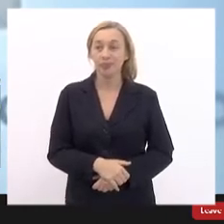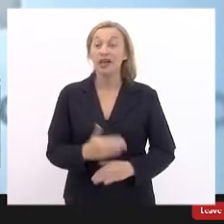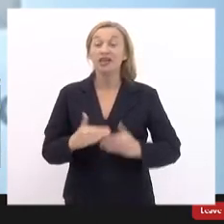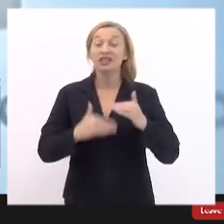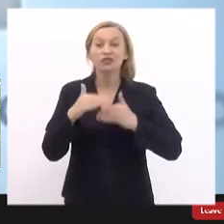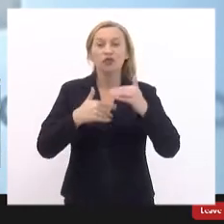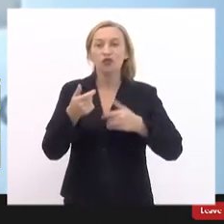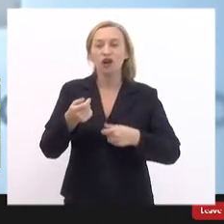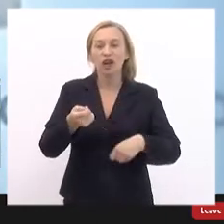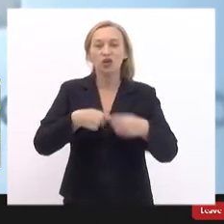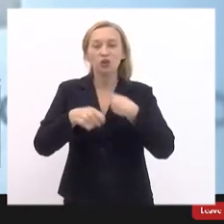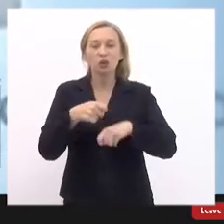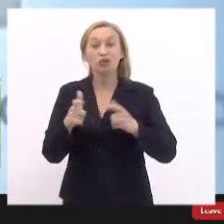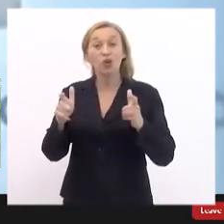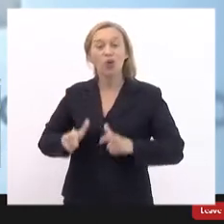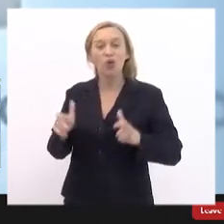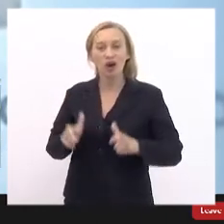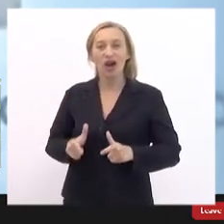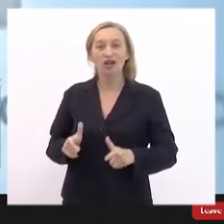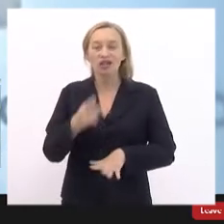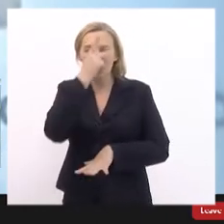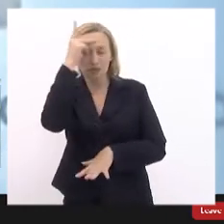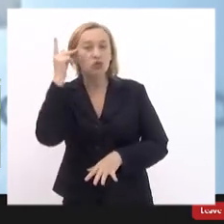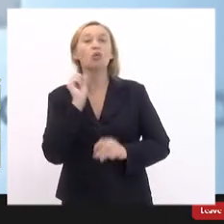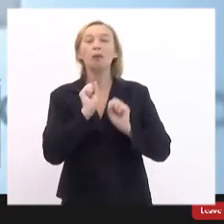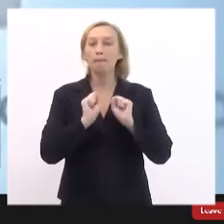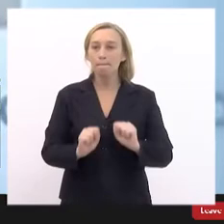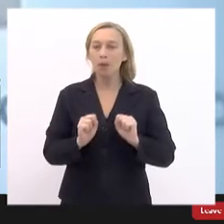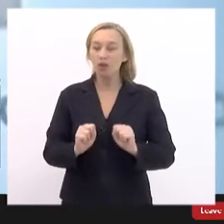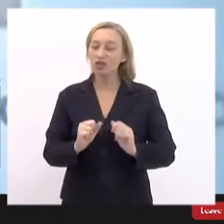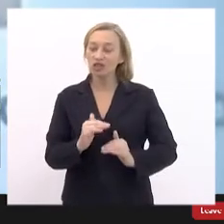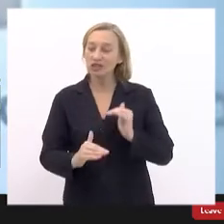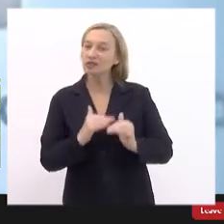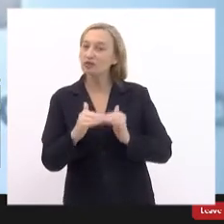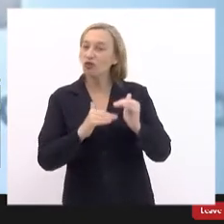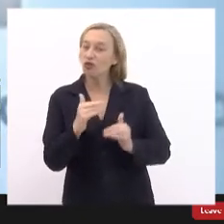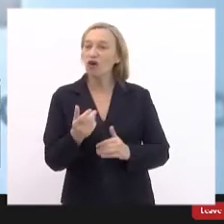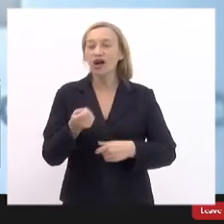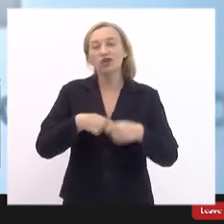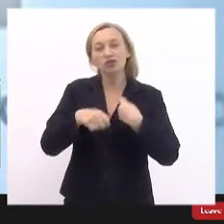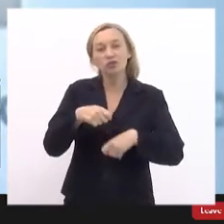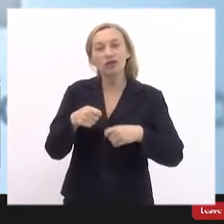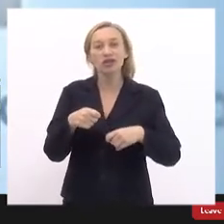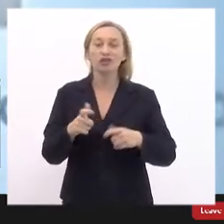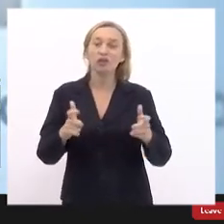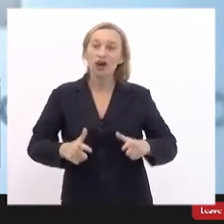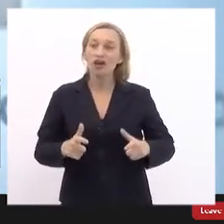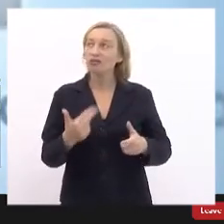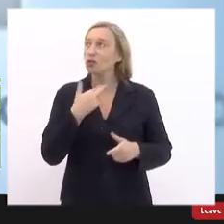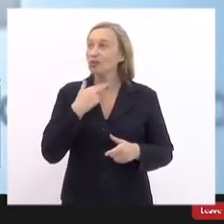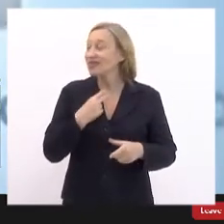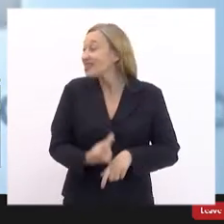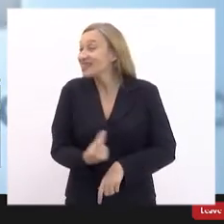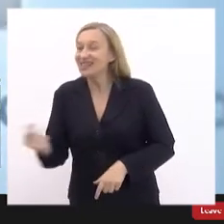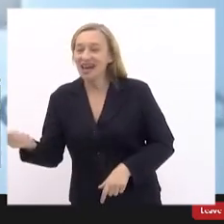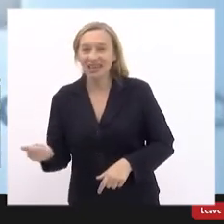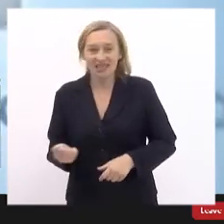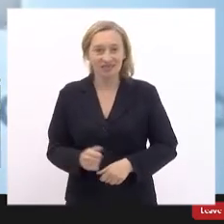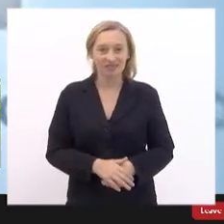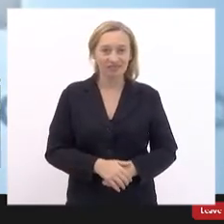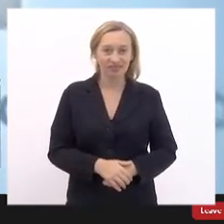Desenvolver a economia local, para que aquelas pessoas possam estar desenvolvendo economia local, que não precisa sair para os grandes centros